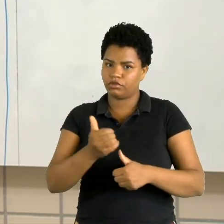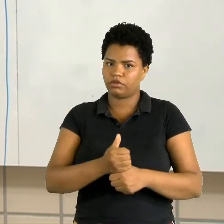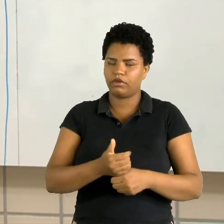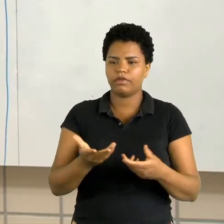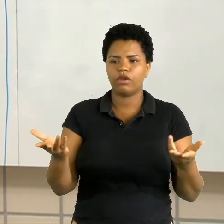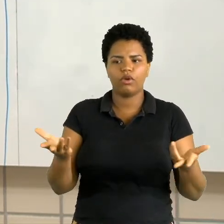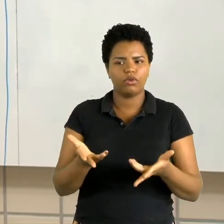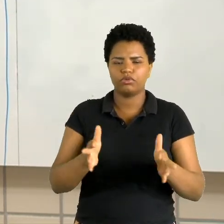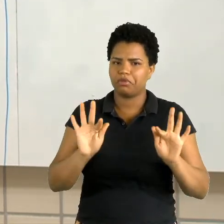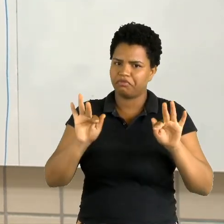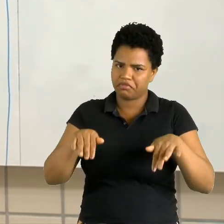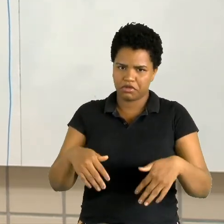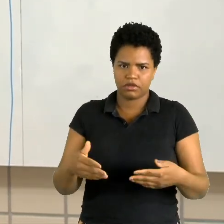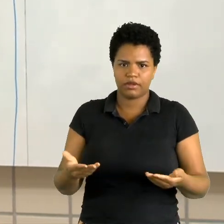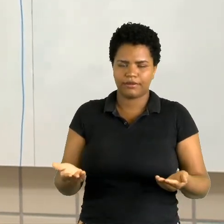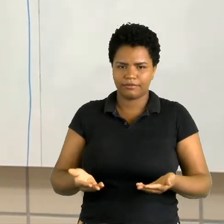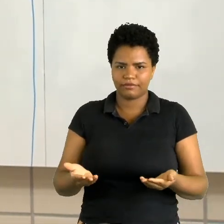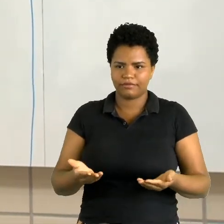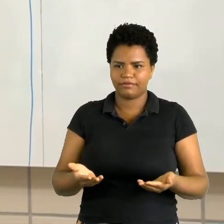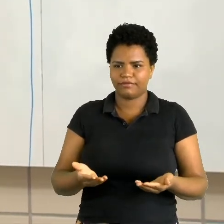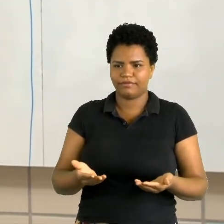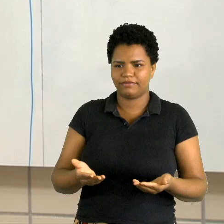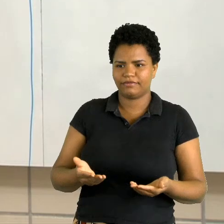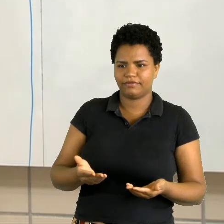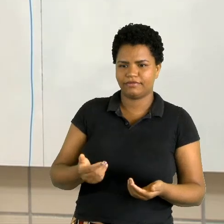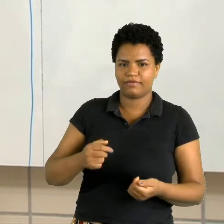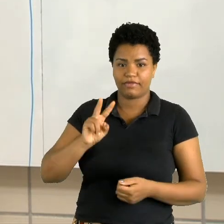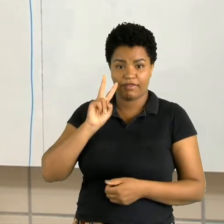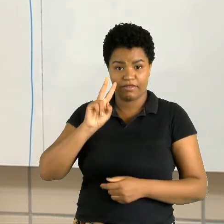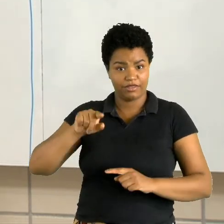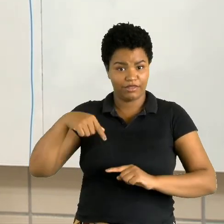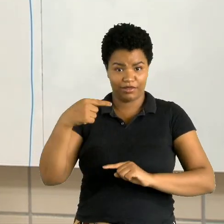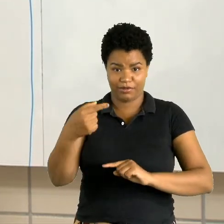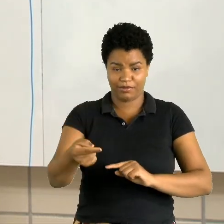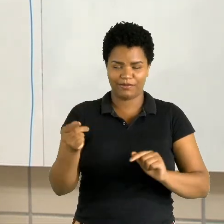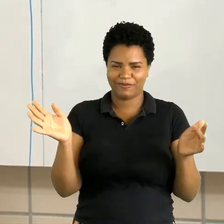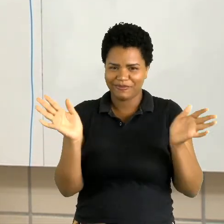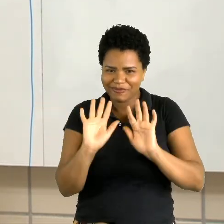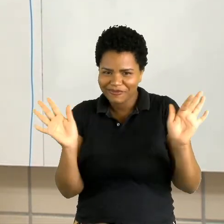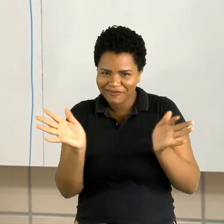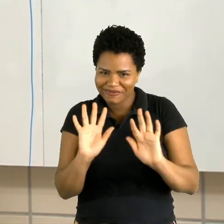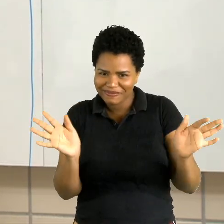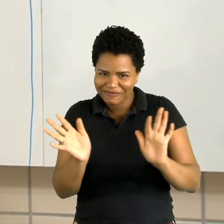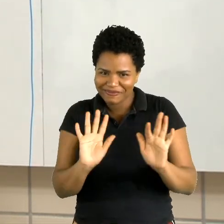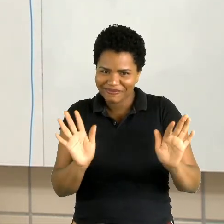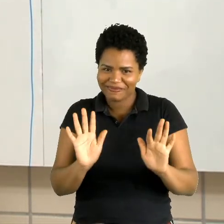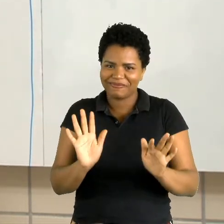fica por aqui. Take care, trust you. Bye, bye.